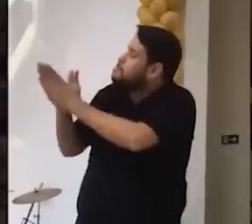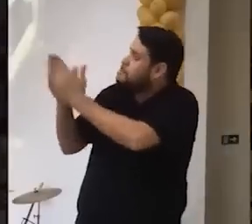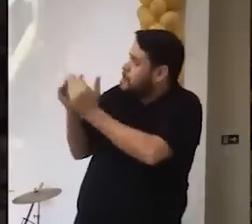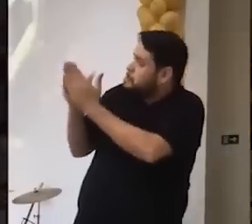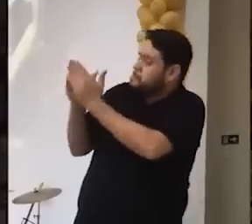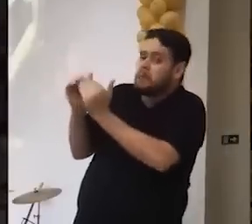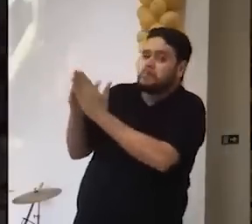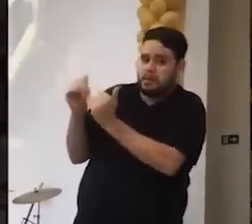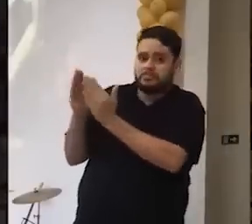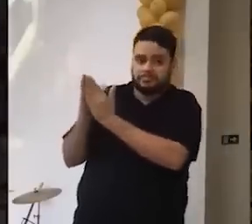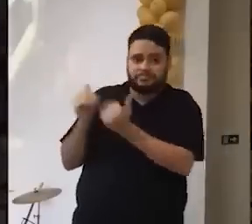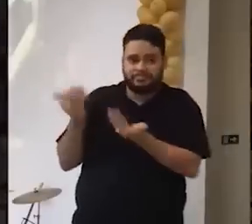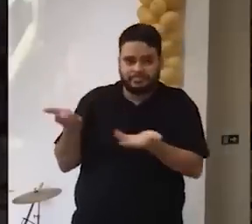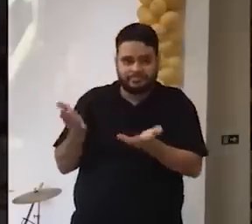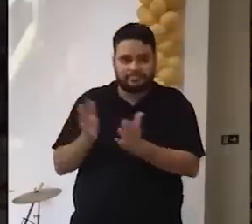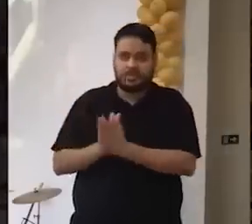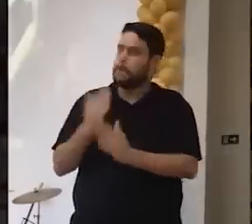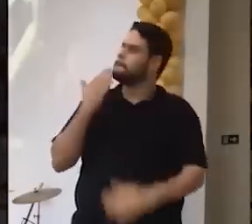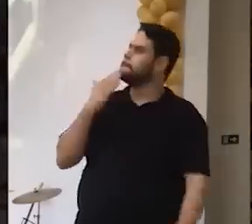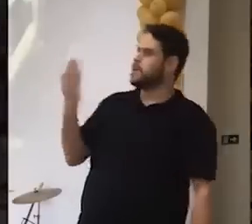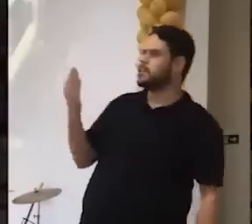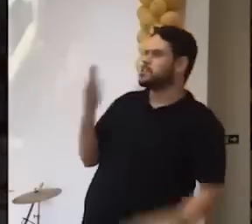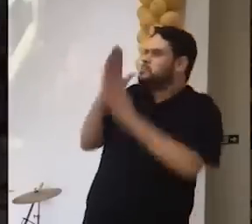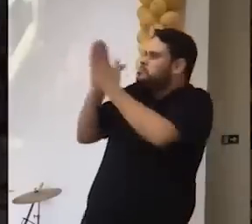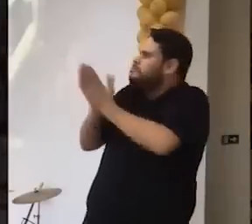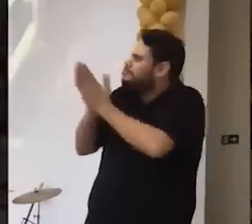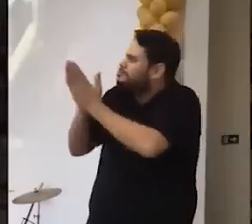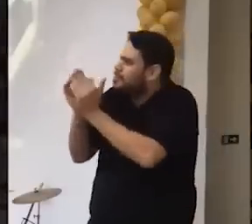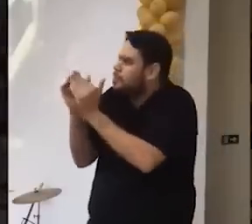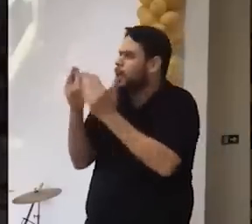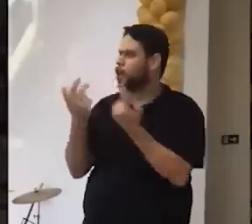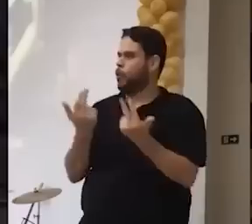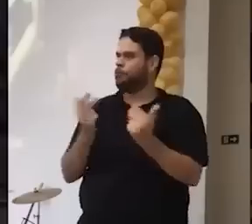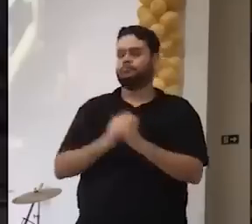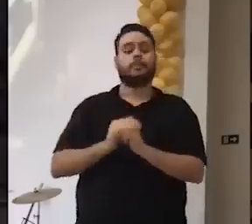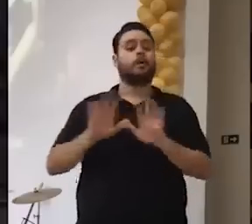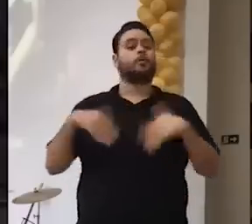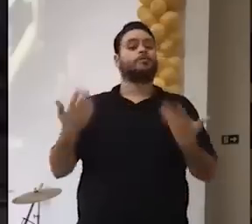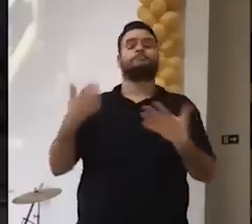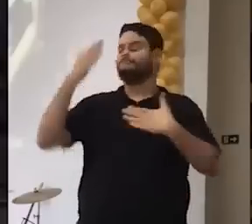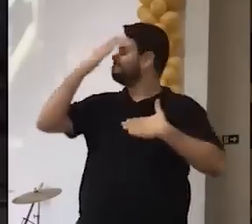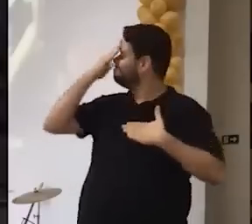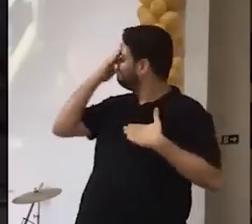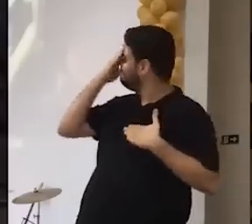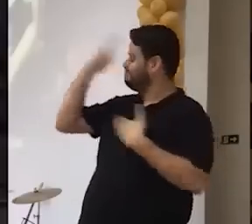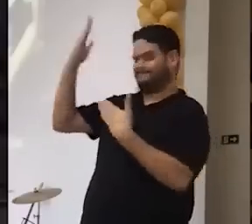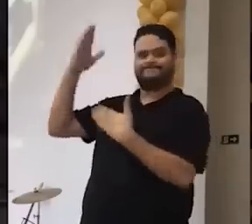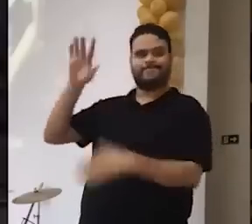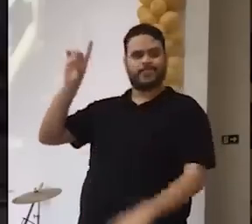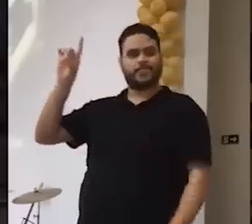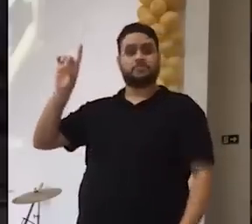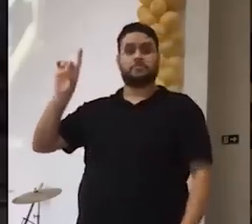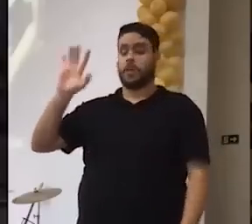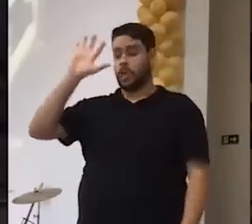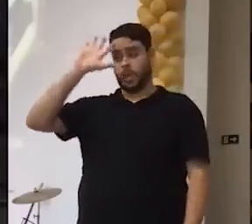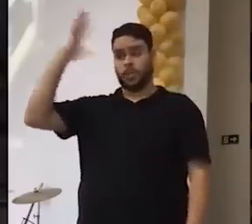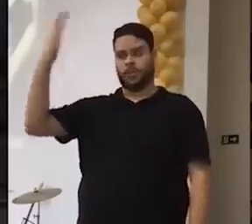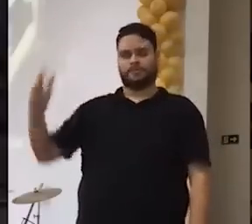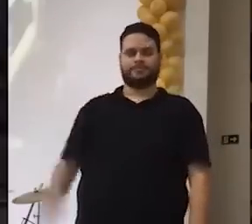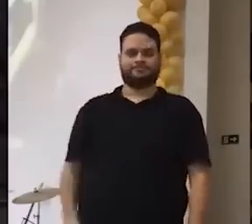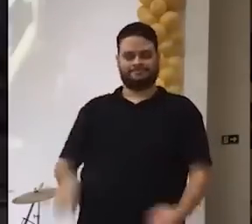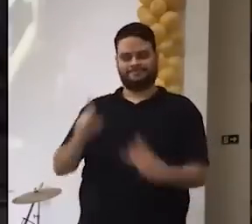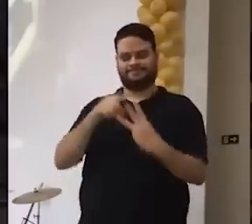coisa. Pedir e suplicar a mesma coisa. E quando você dá graças a Deus. Então você resolve a ansiedade quando você adora a